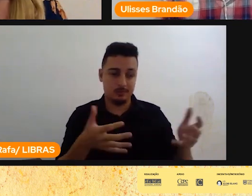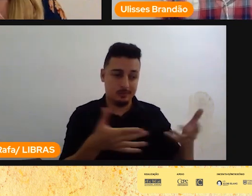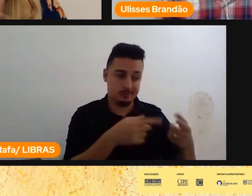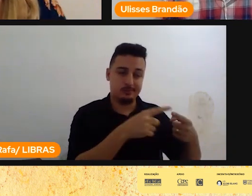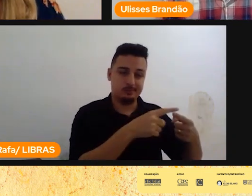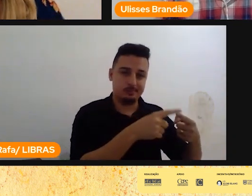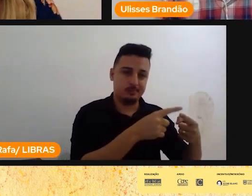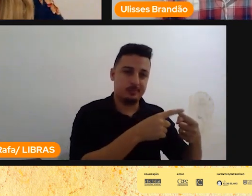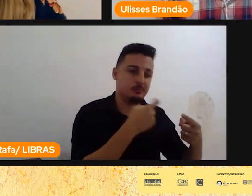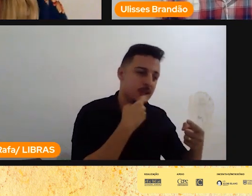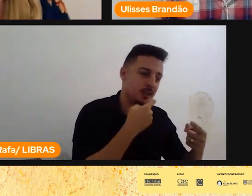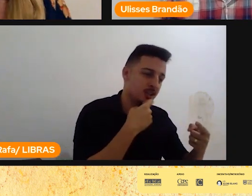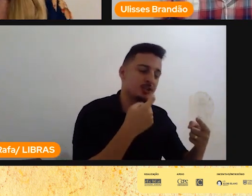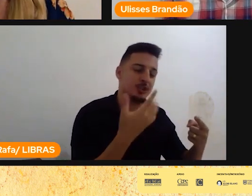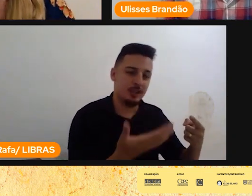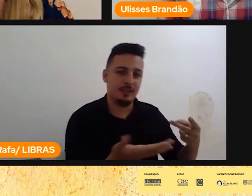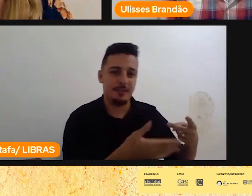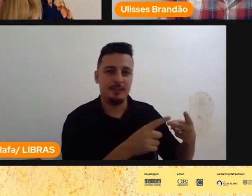com o Papaya.